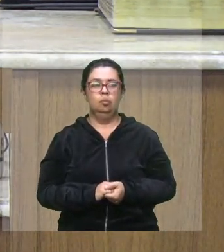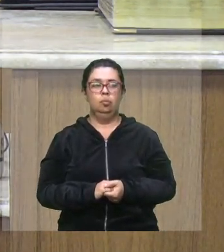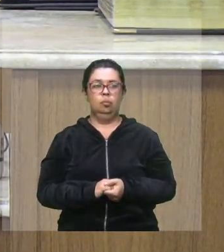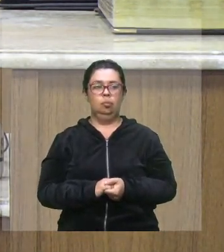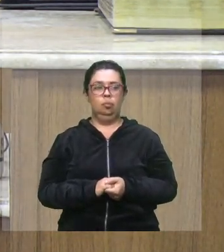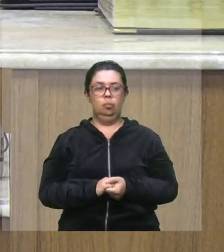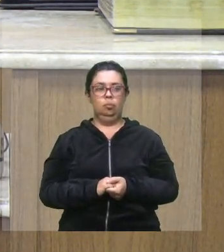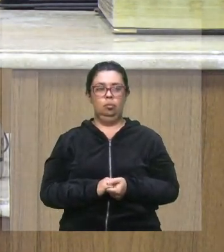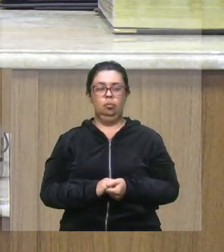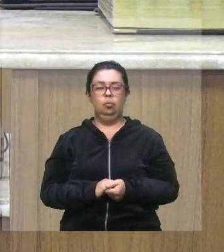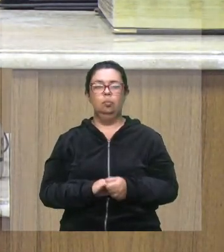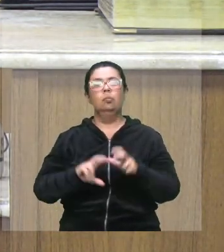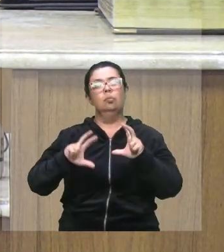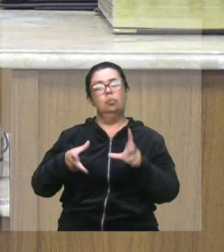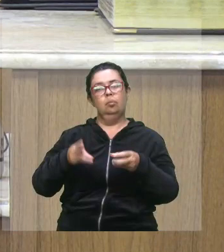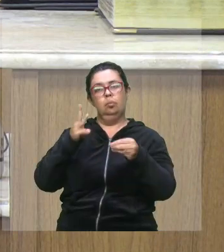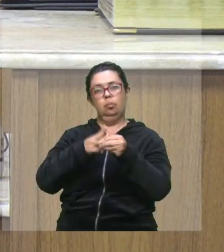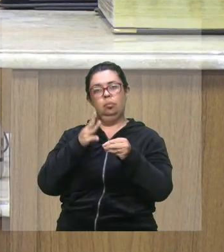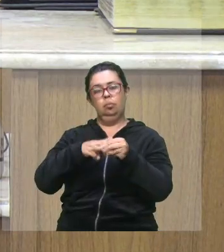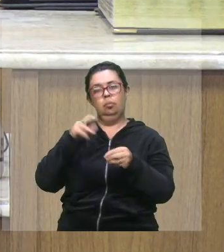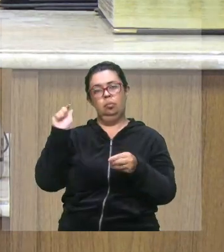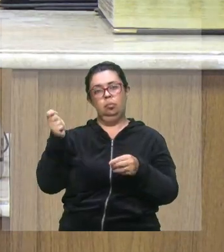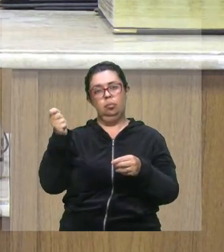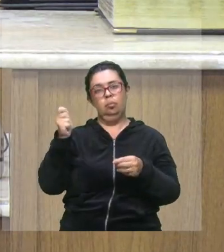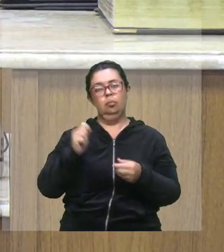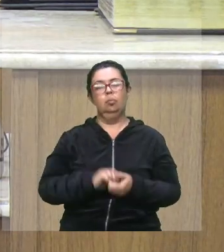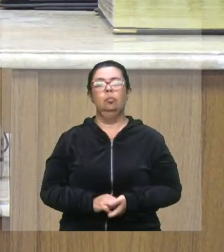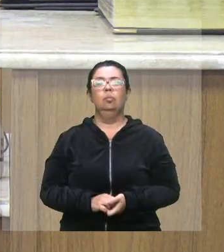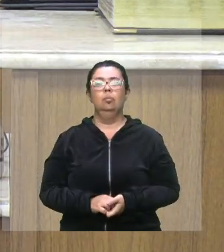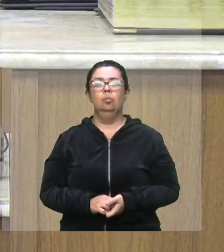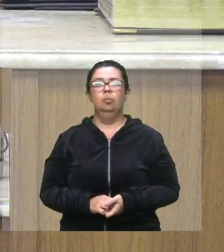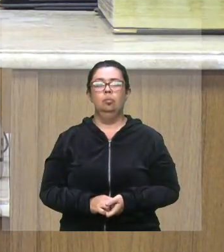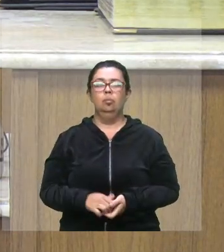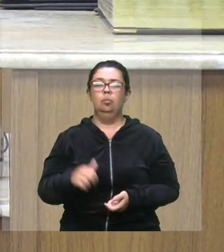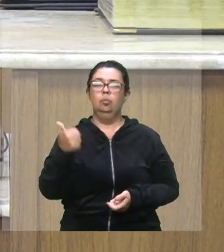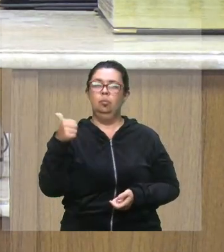31/3/2024. Departamento Legislativo da Câmara Municipal de Assis,